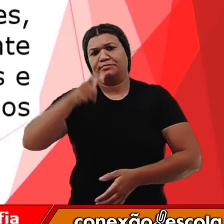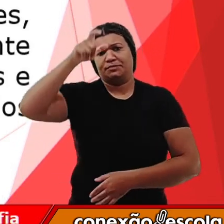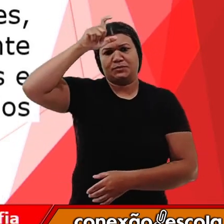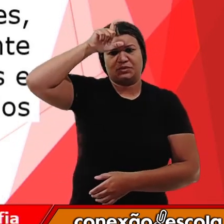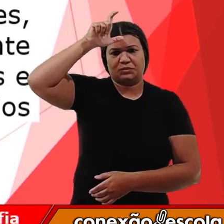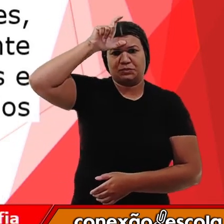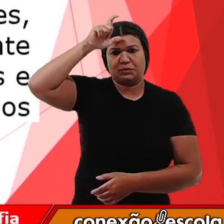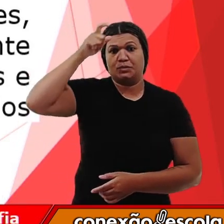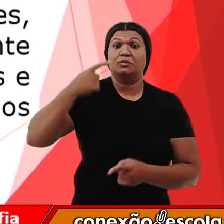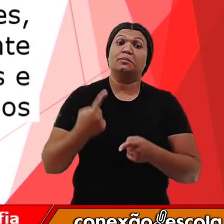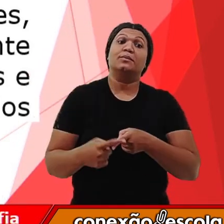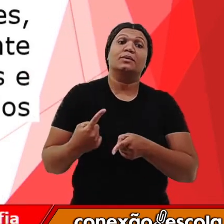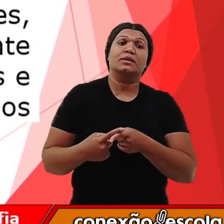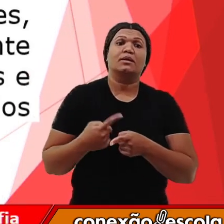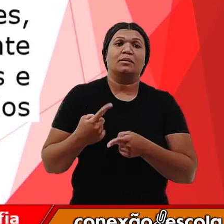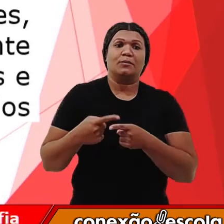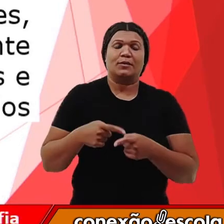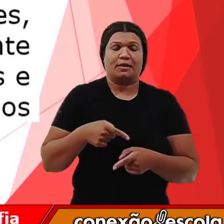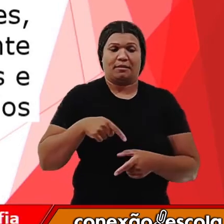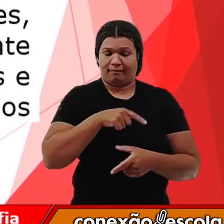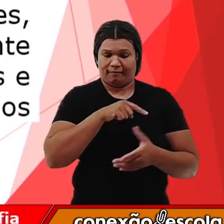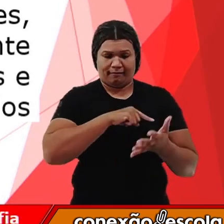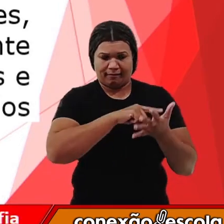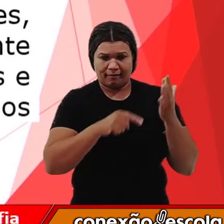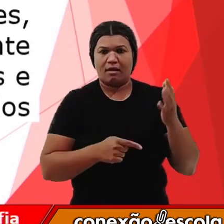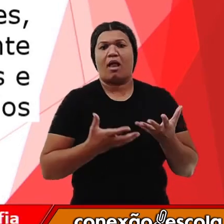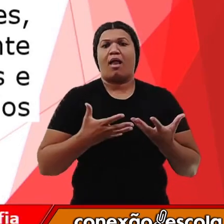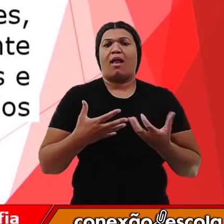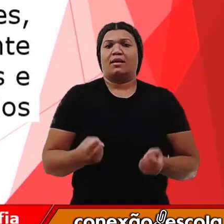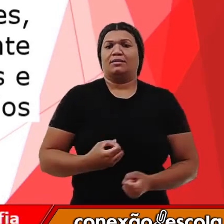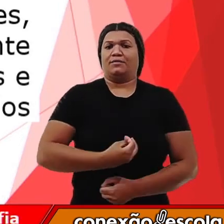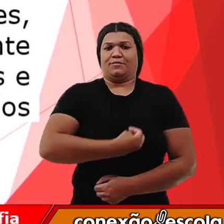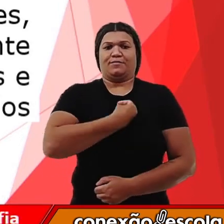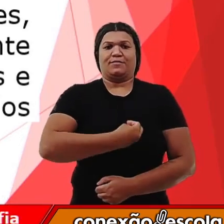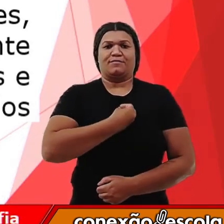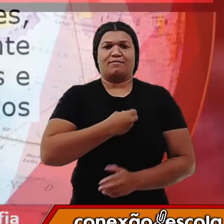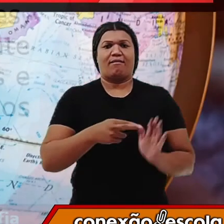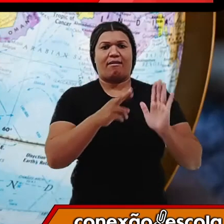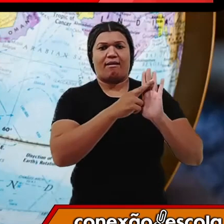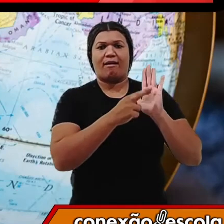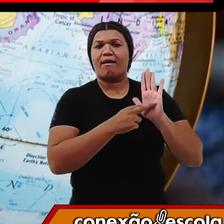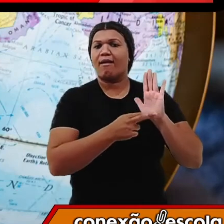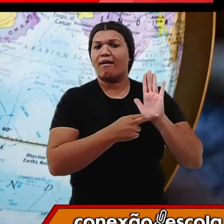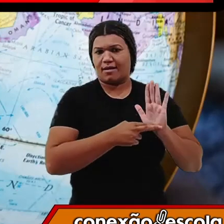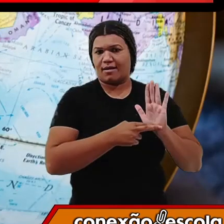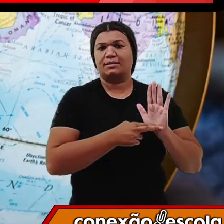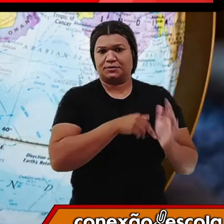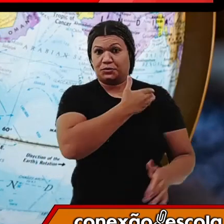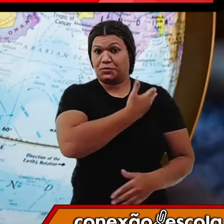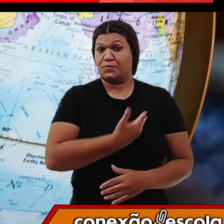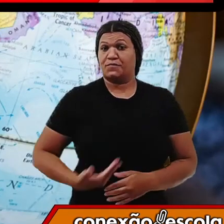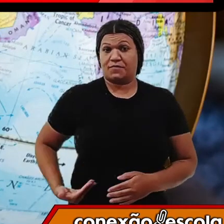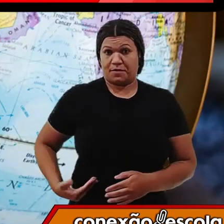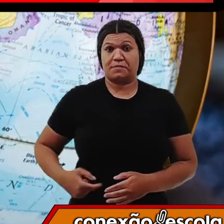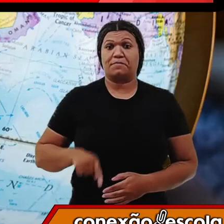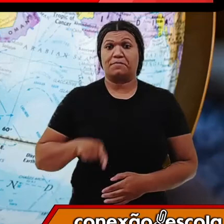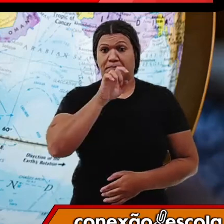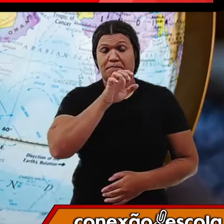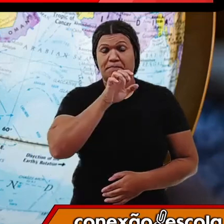quê? Porque eles aceitaram viver sobre a regra dos governos desses